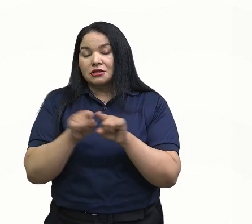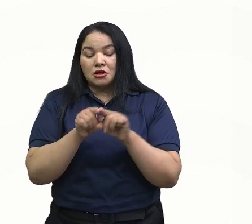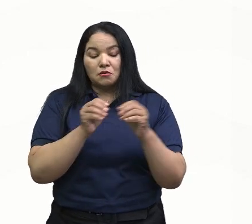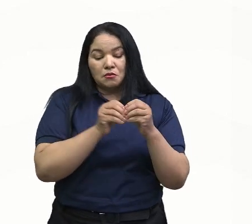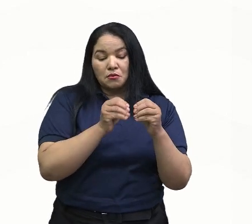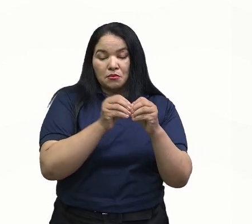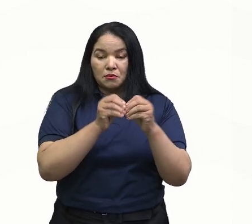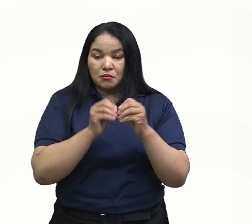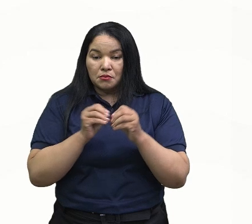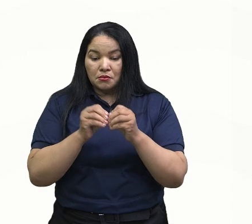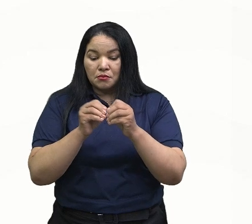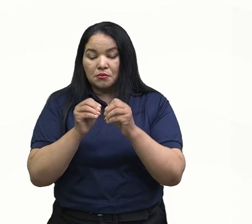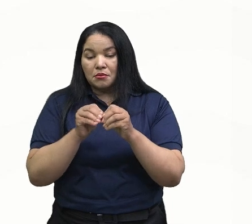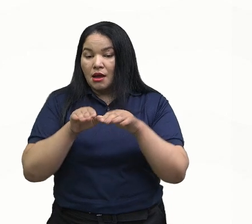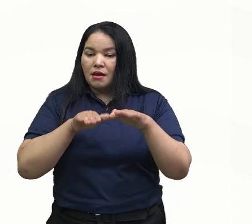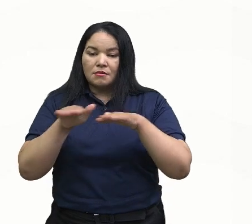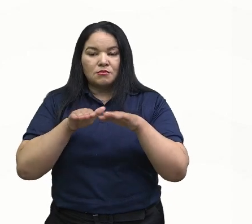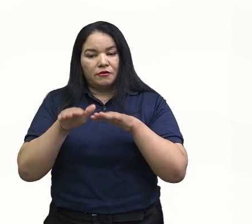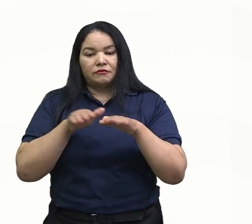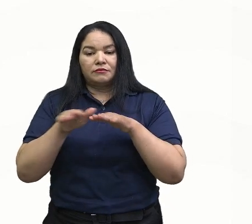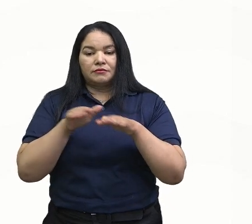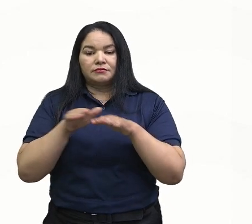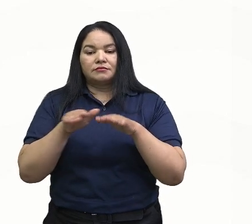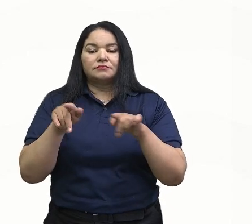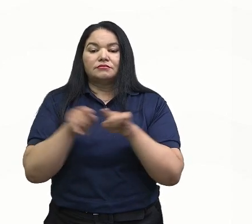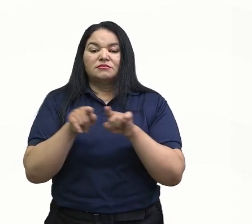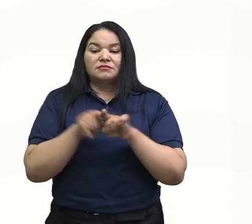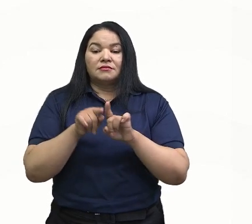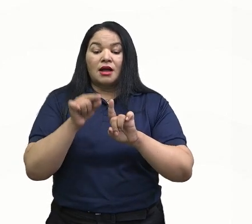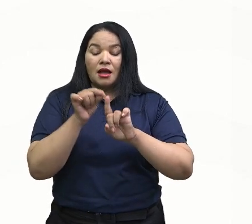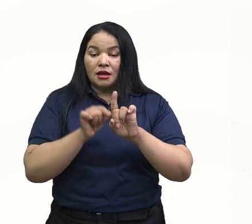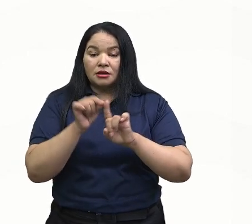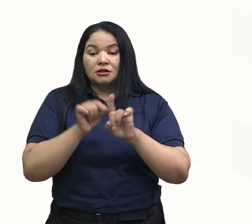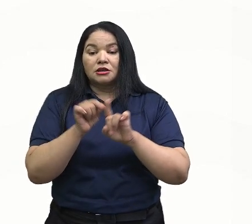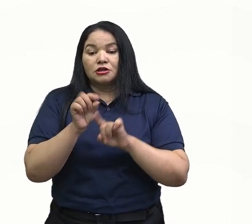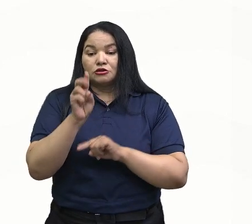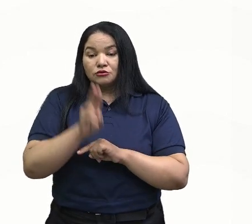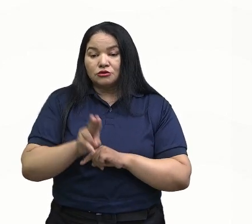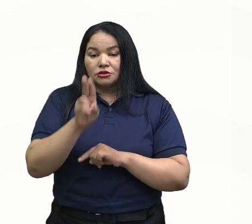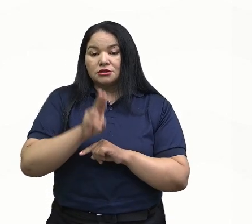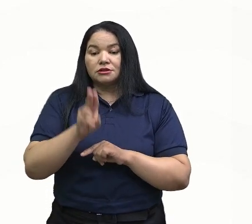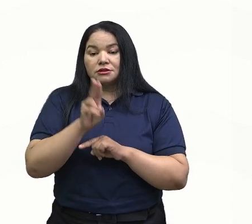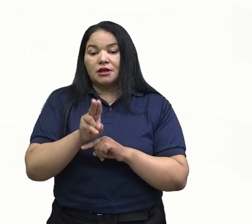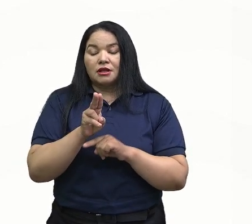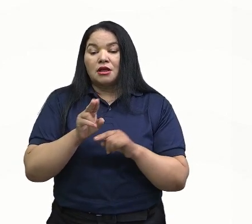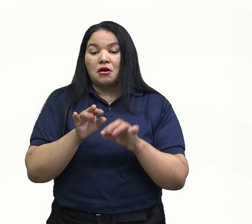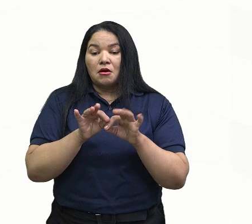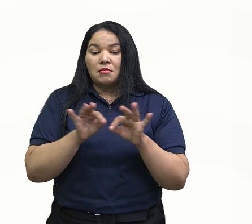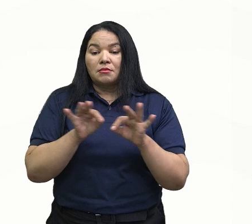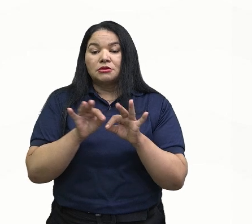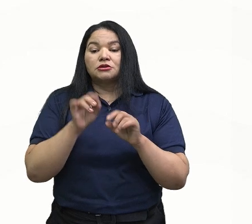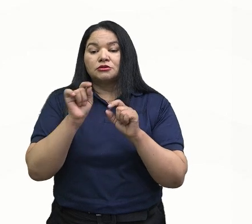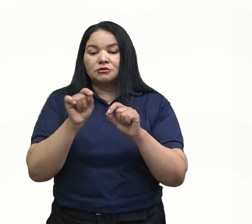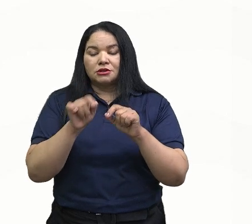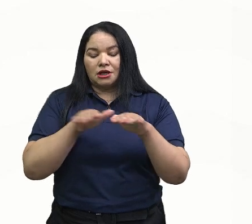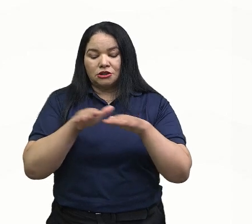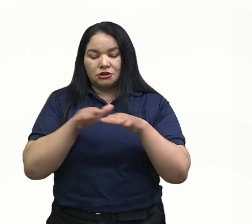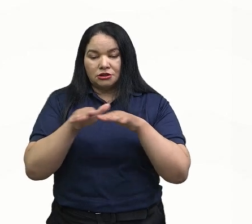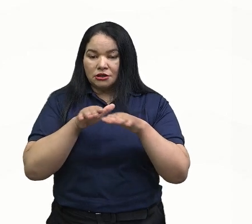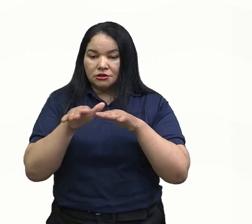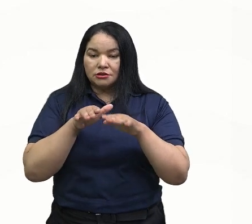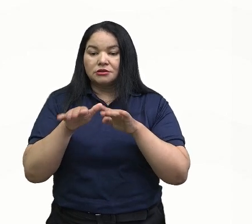cenário, a temperatura é a grandeza utilizada para medir o grau de agitação